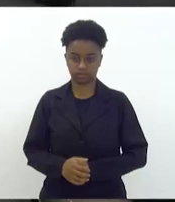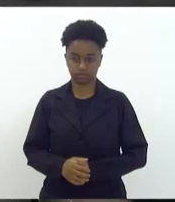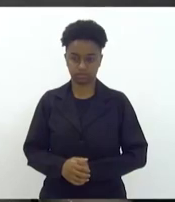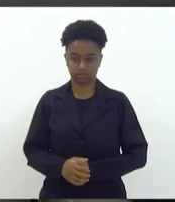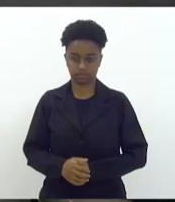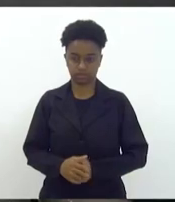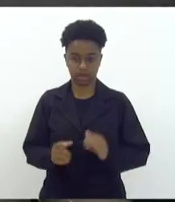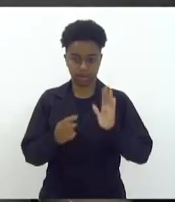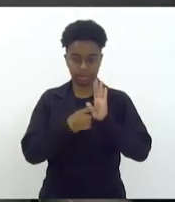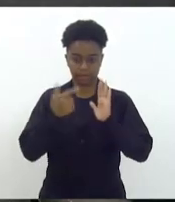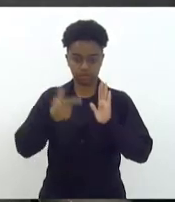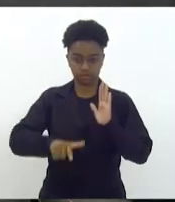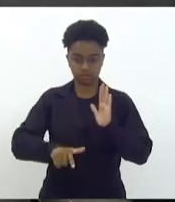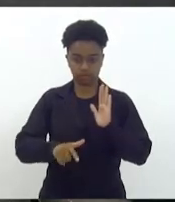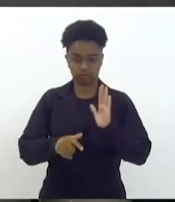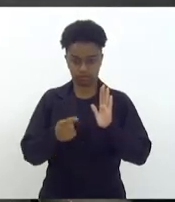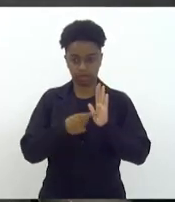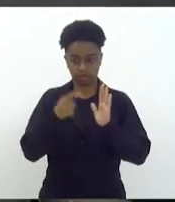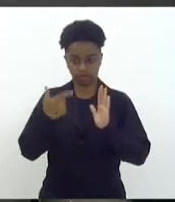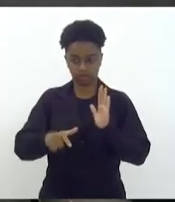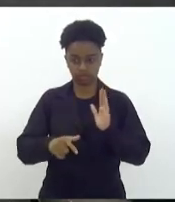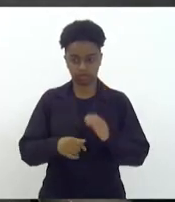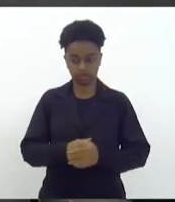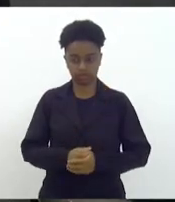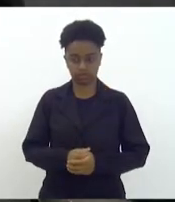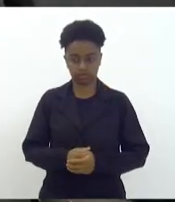aperta aí de novo saiu favorável